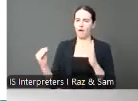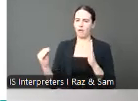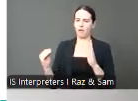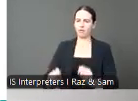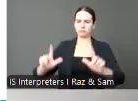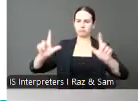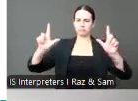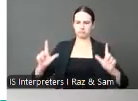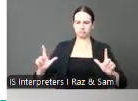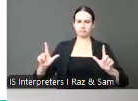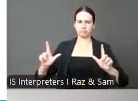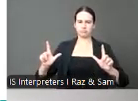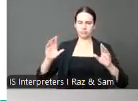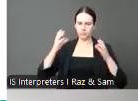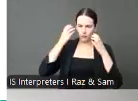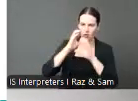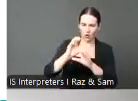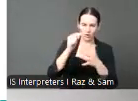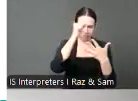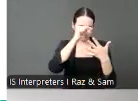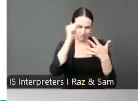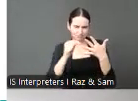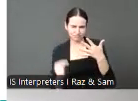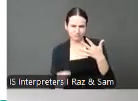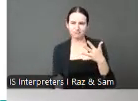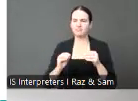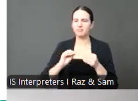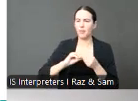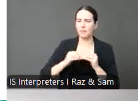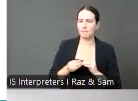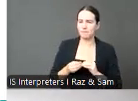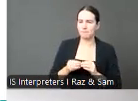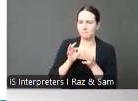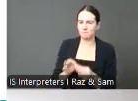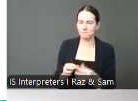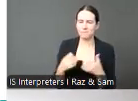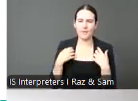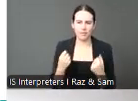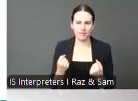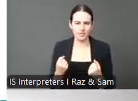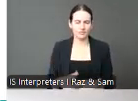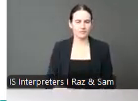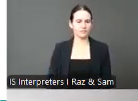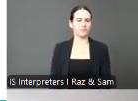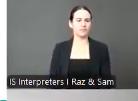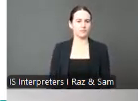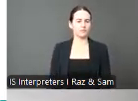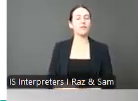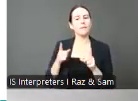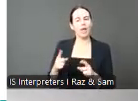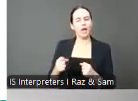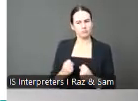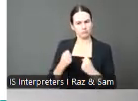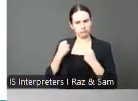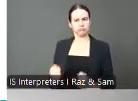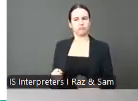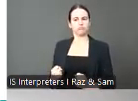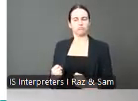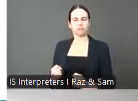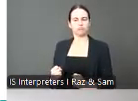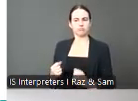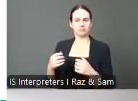saúde primária, que vai levar à integridade e êxito da saúde, à territorialização,